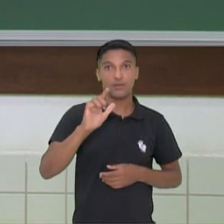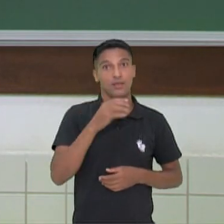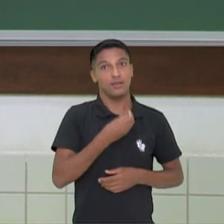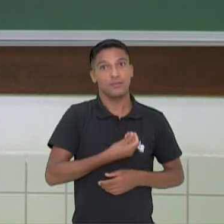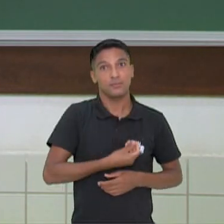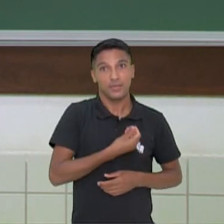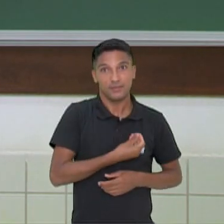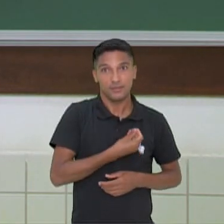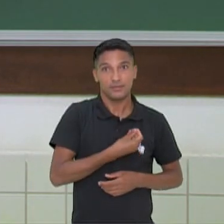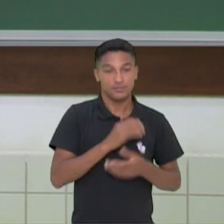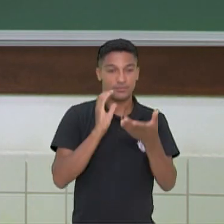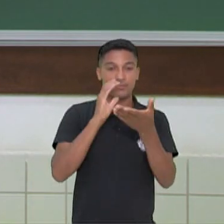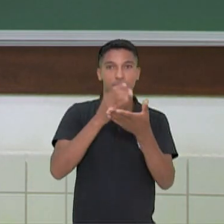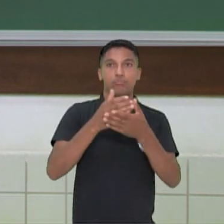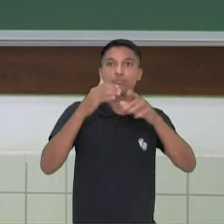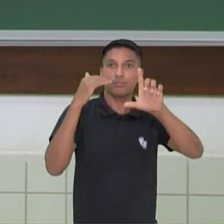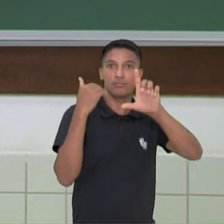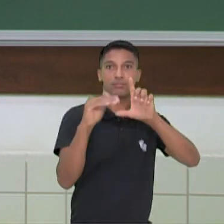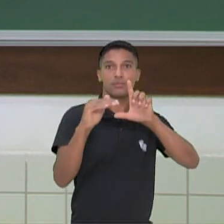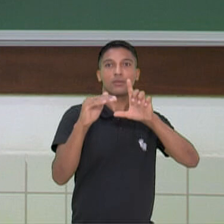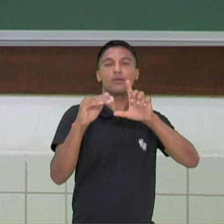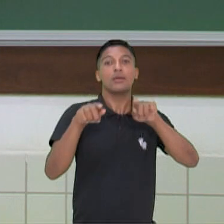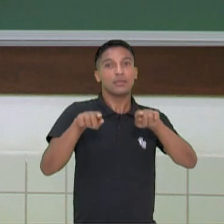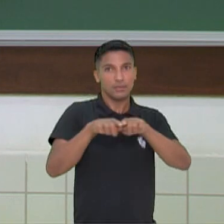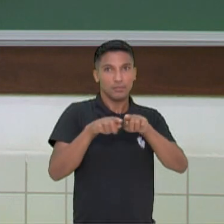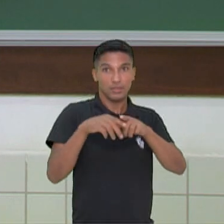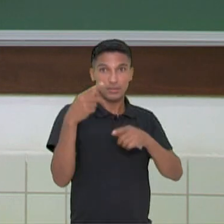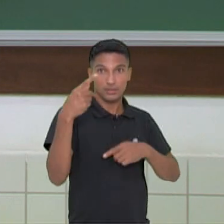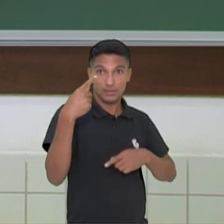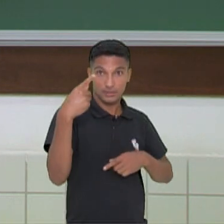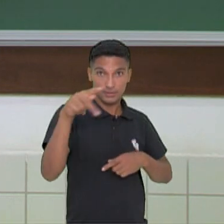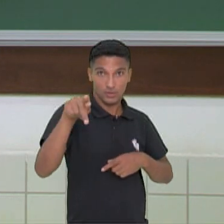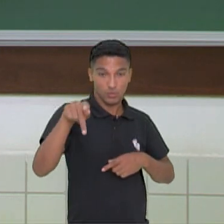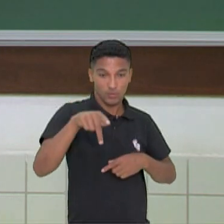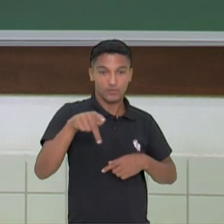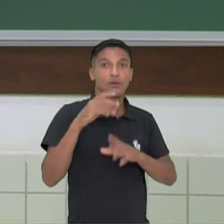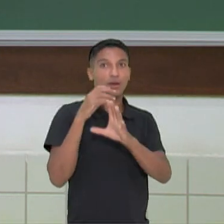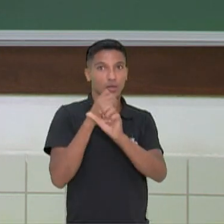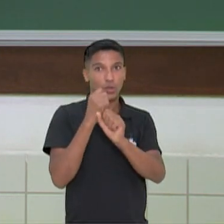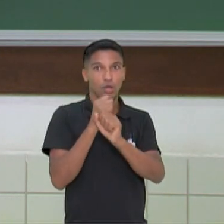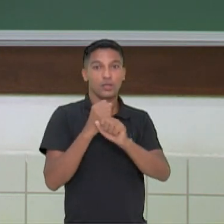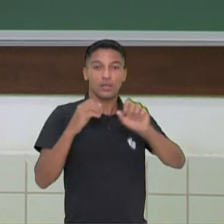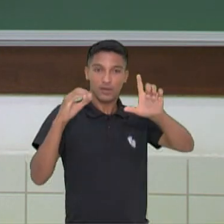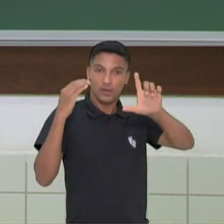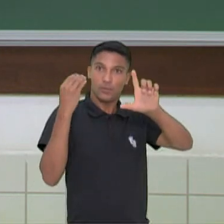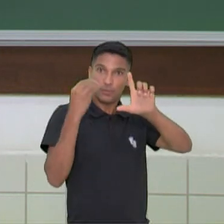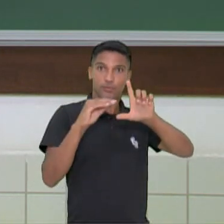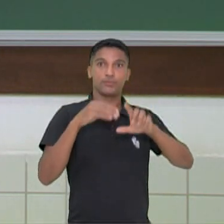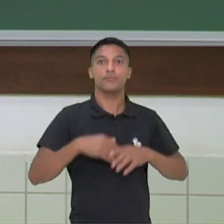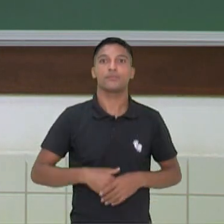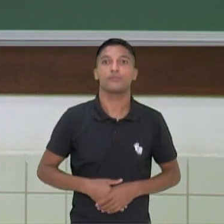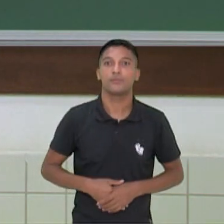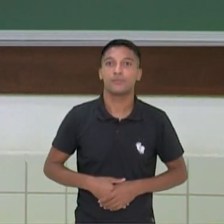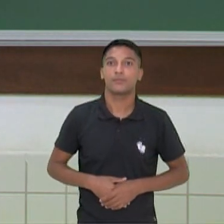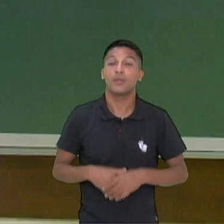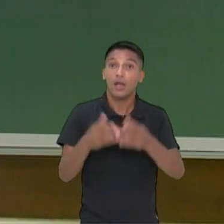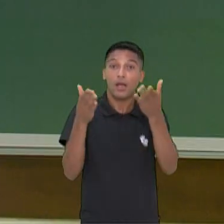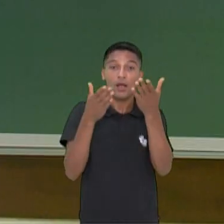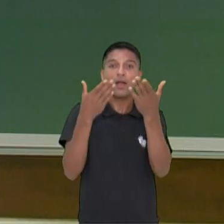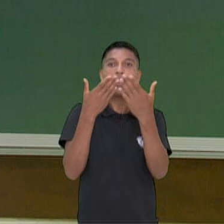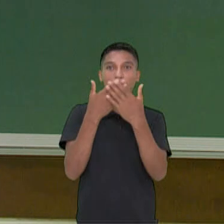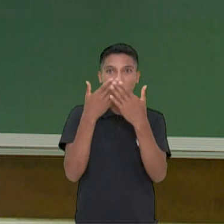e talvez até o seu professor utilize também para garantir a sua nota e vamos para a sala então